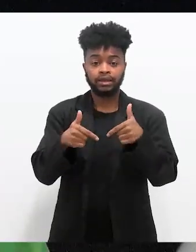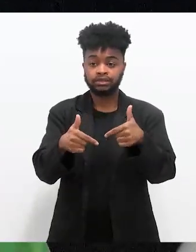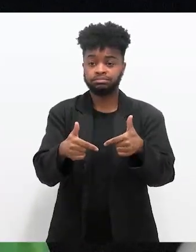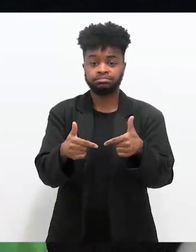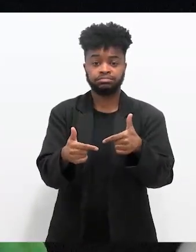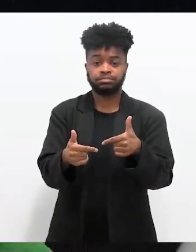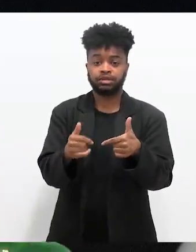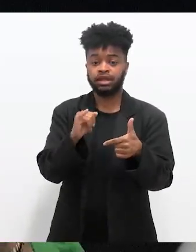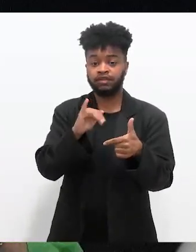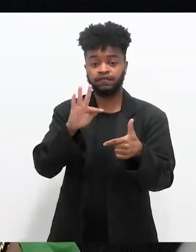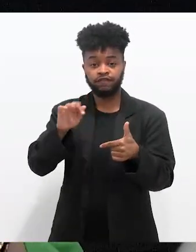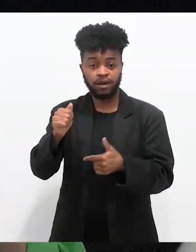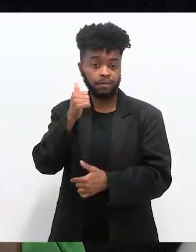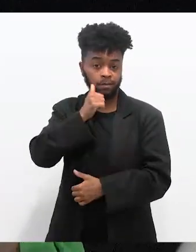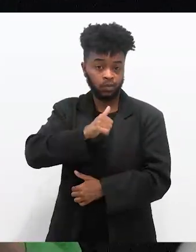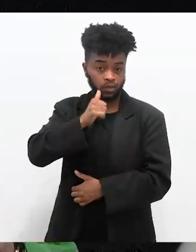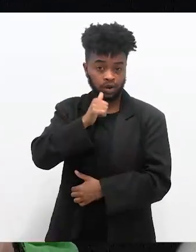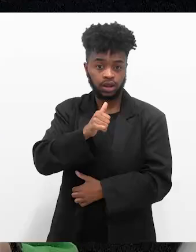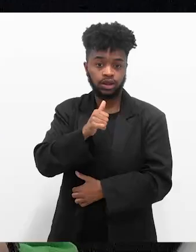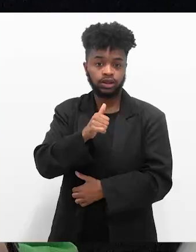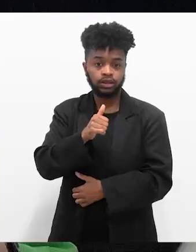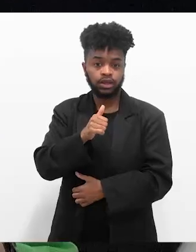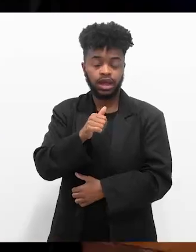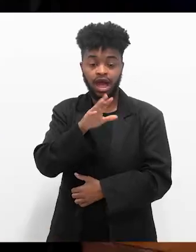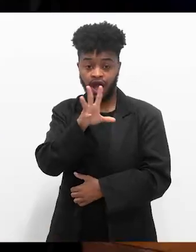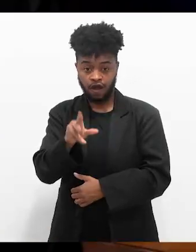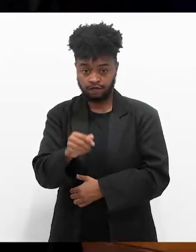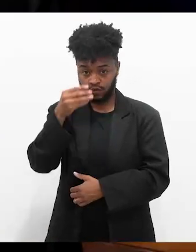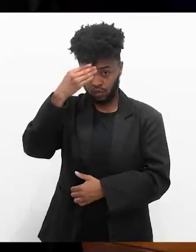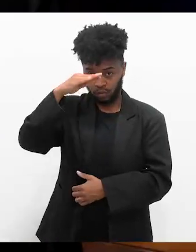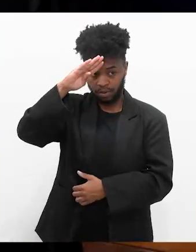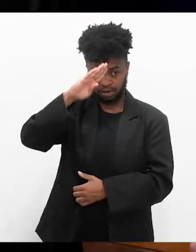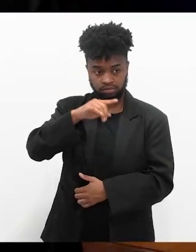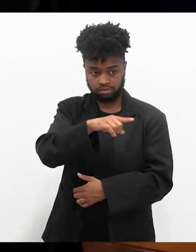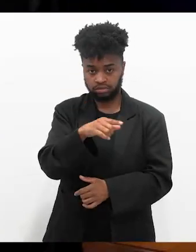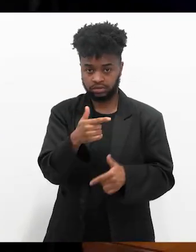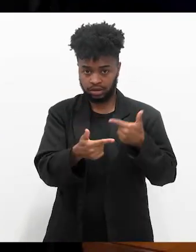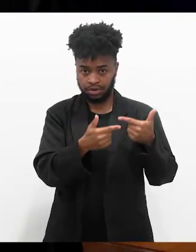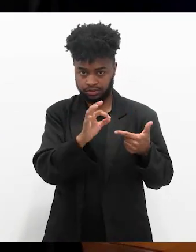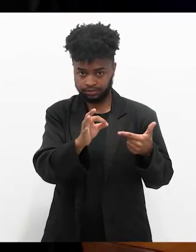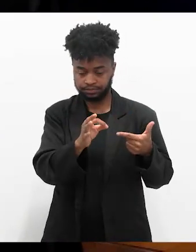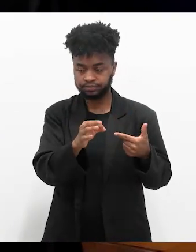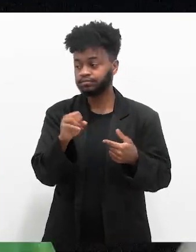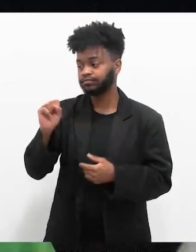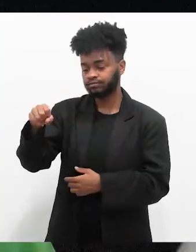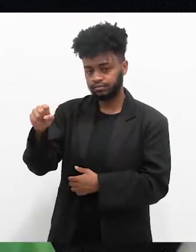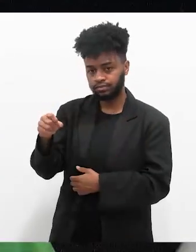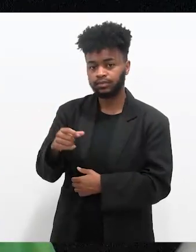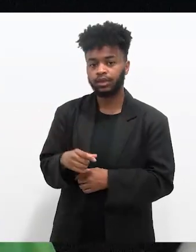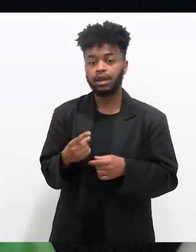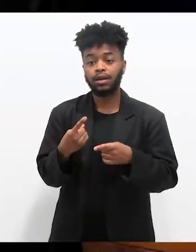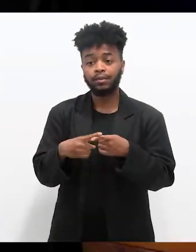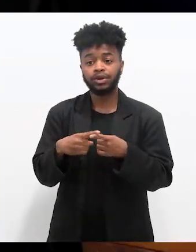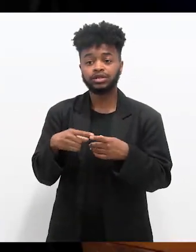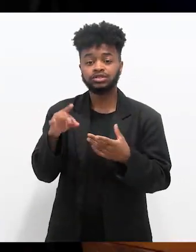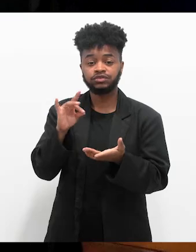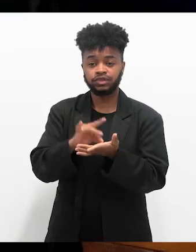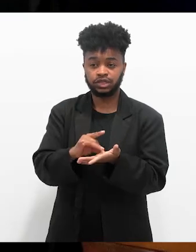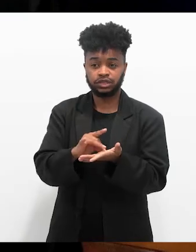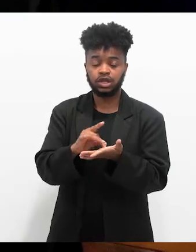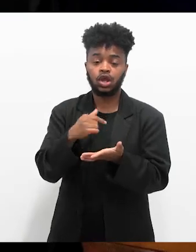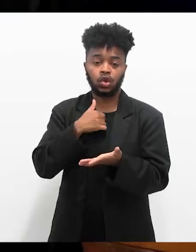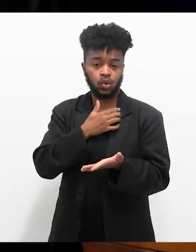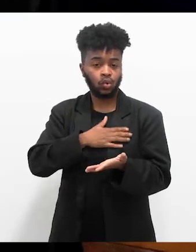mulher. Você trabalha o Ifá afro-cubano. Afro-cubano. Isso. Certo. Que na verdade eu acho que eu vou